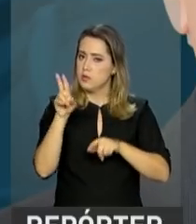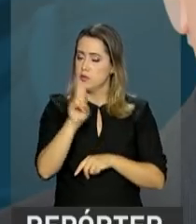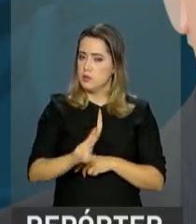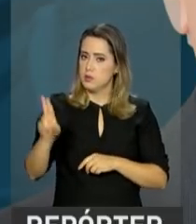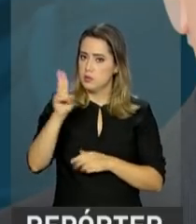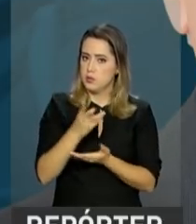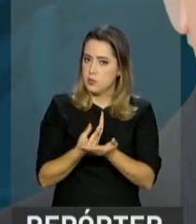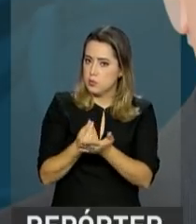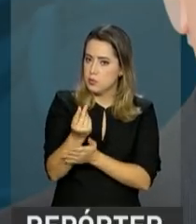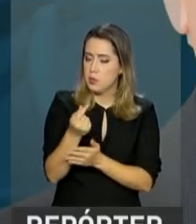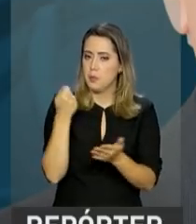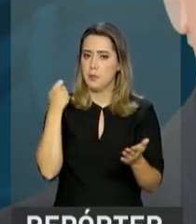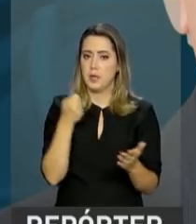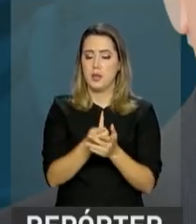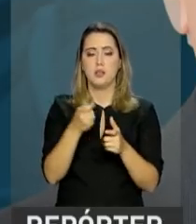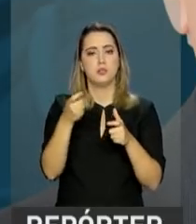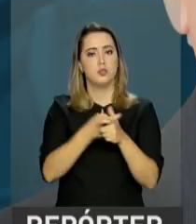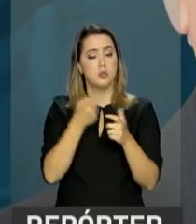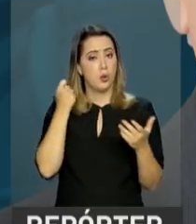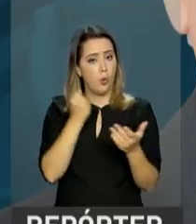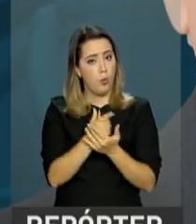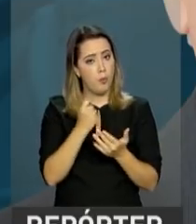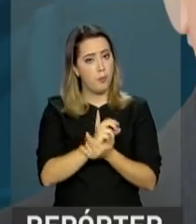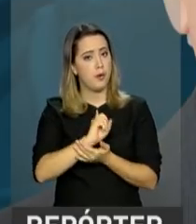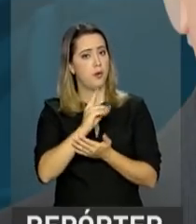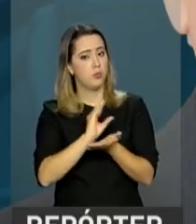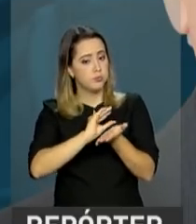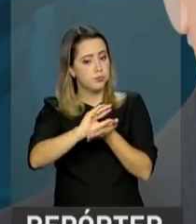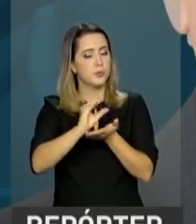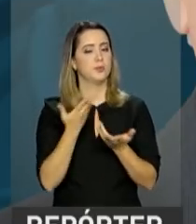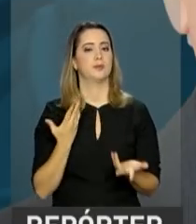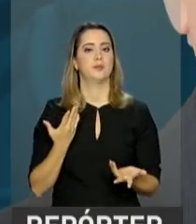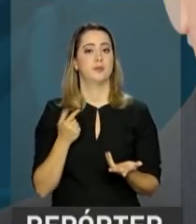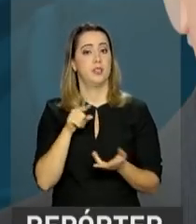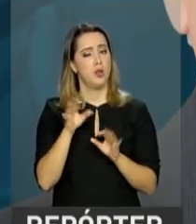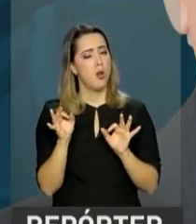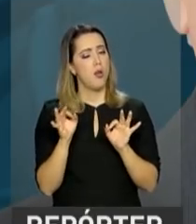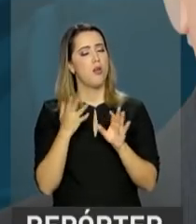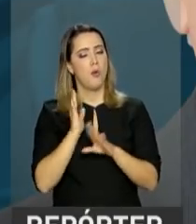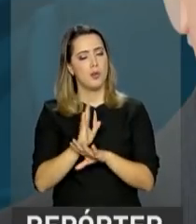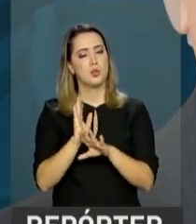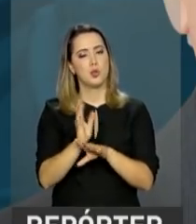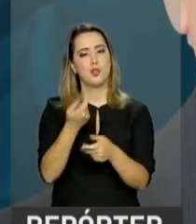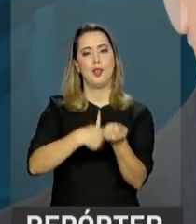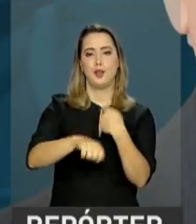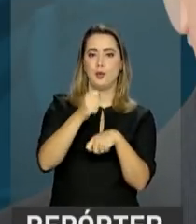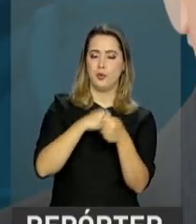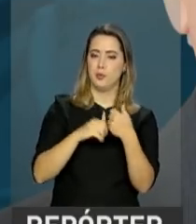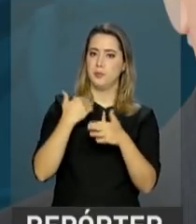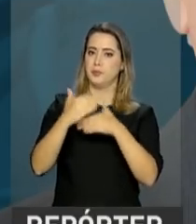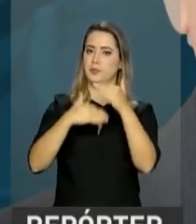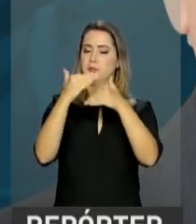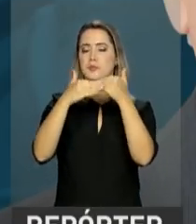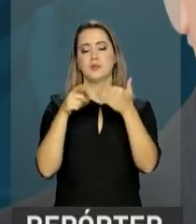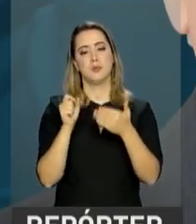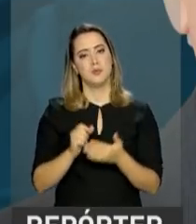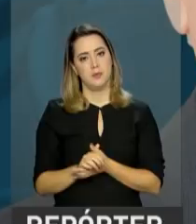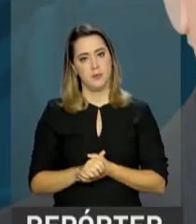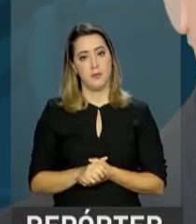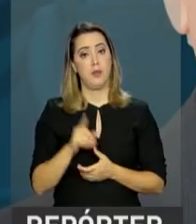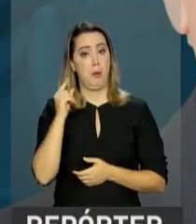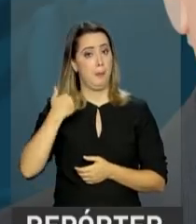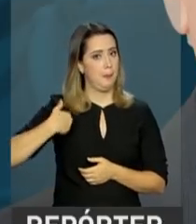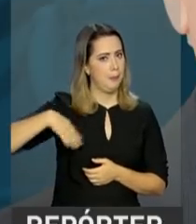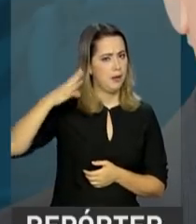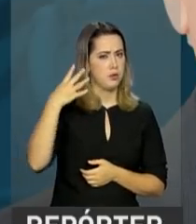recurso para pagar dívidas comprar ou investir assim acabaram ajudando a economia do brasil a se recuperar